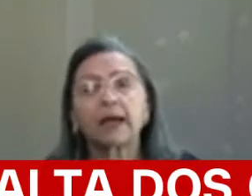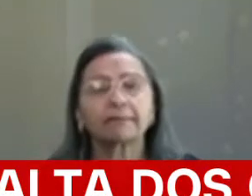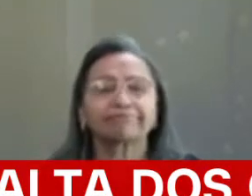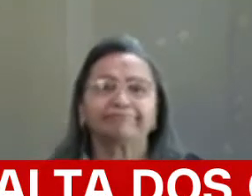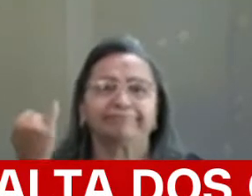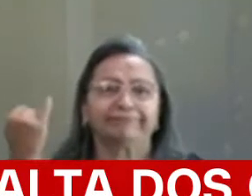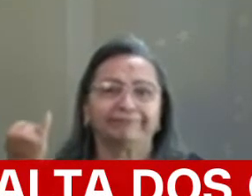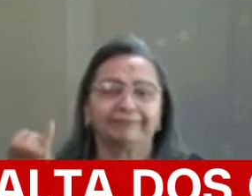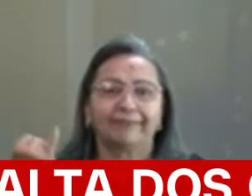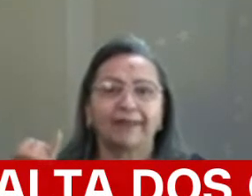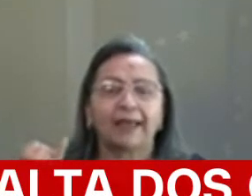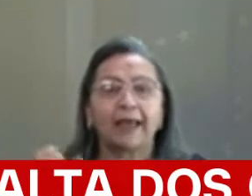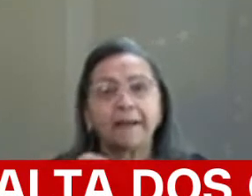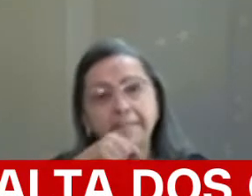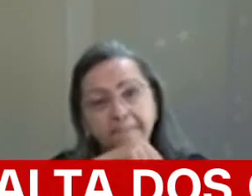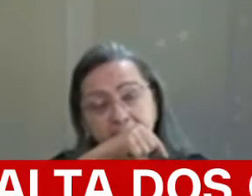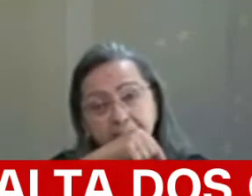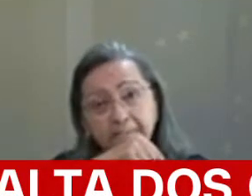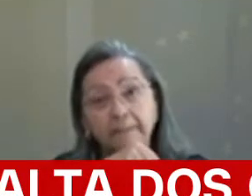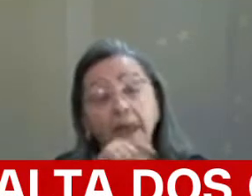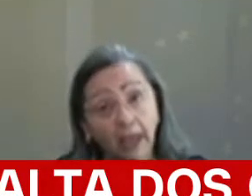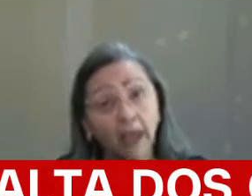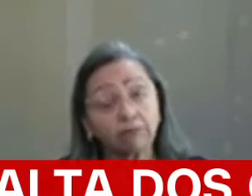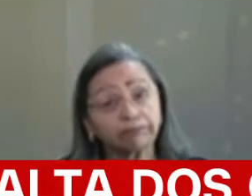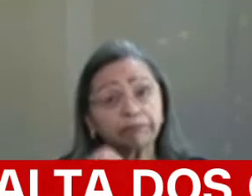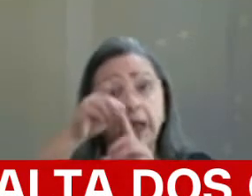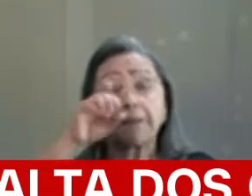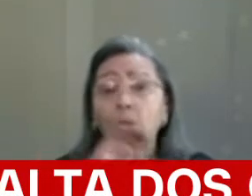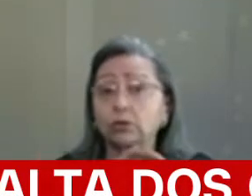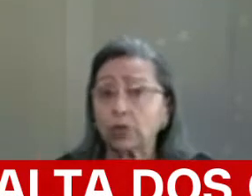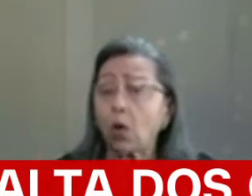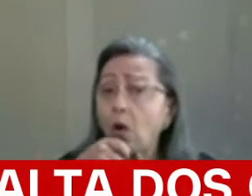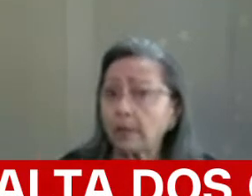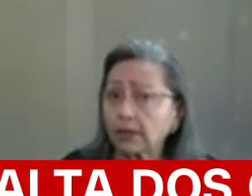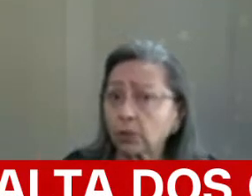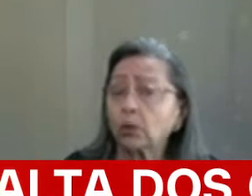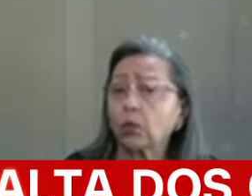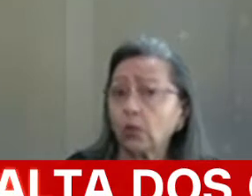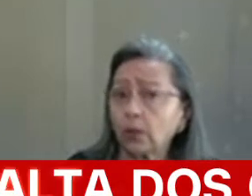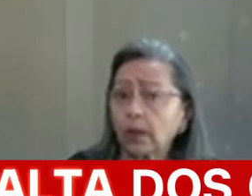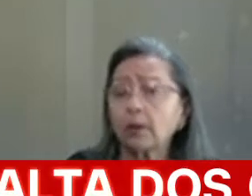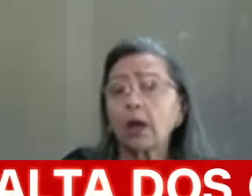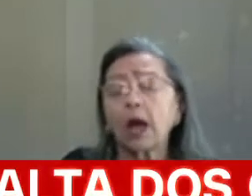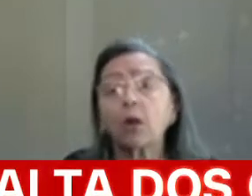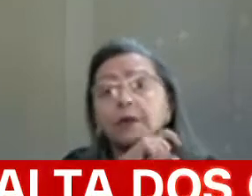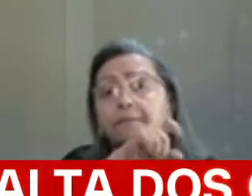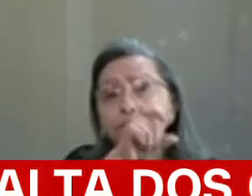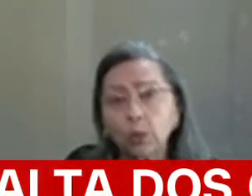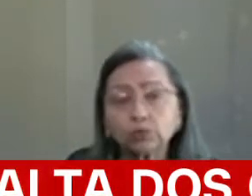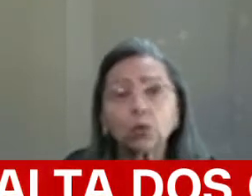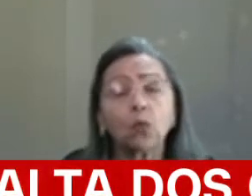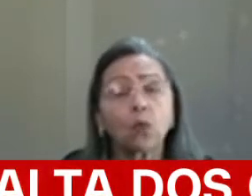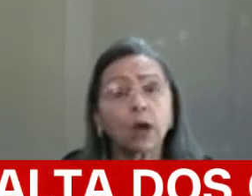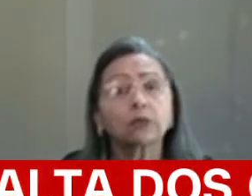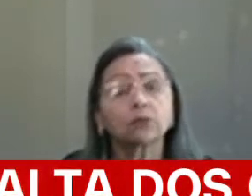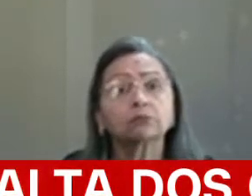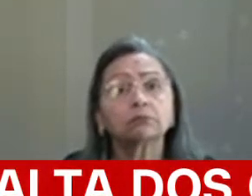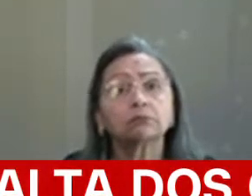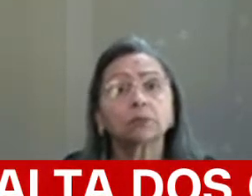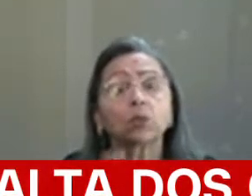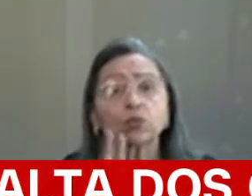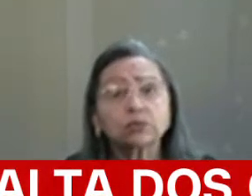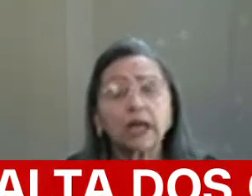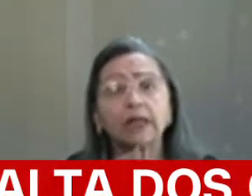essencialidade, mandamento constitucional obrigatoriamente aplicável ao imposto quando adotado a técnica